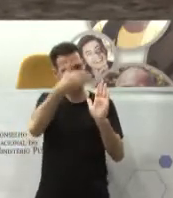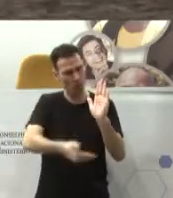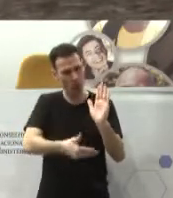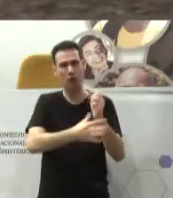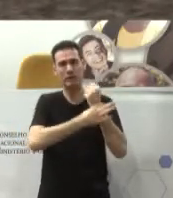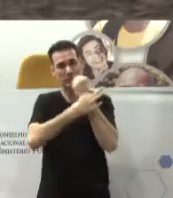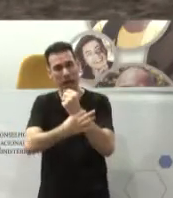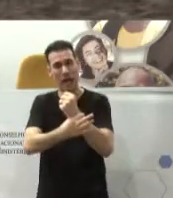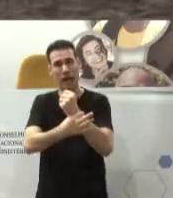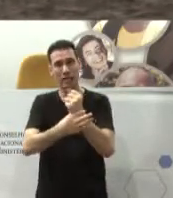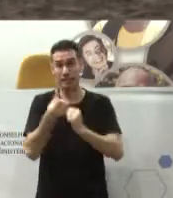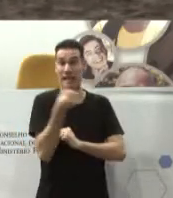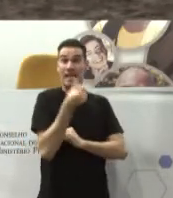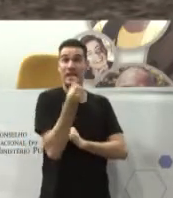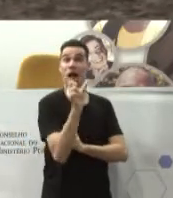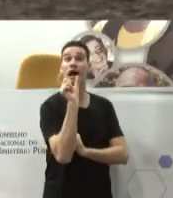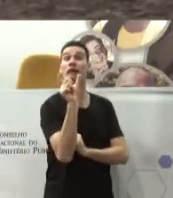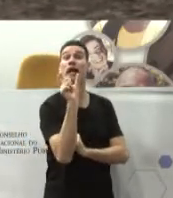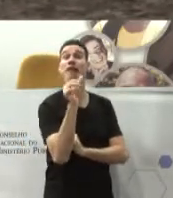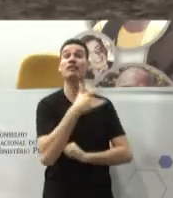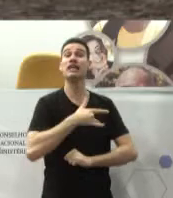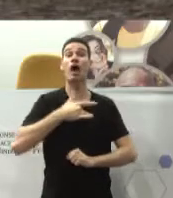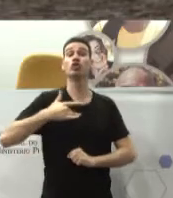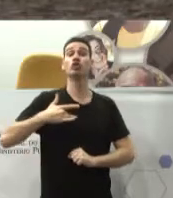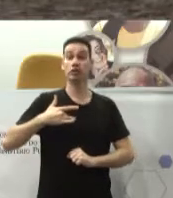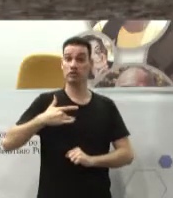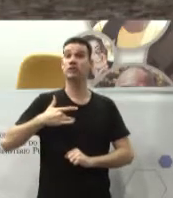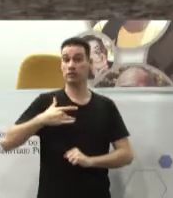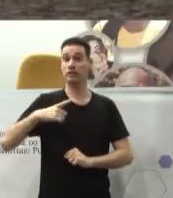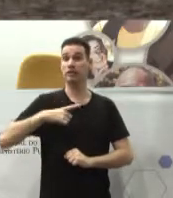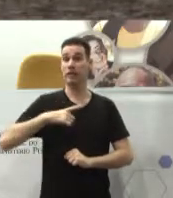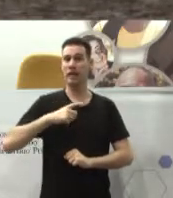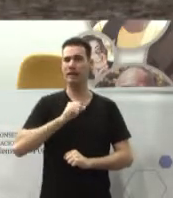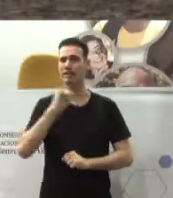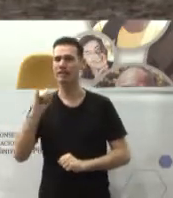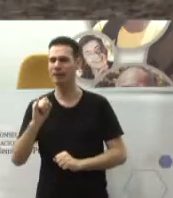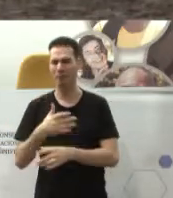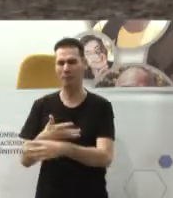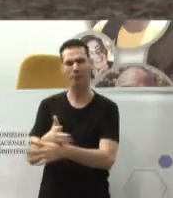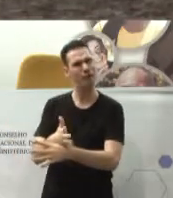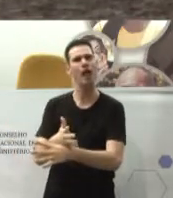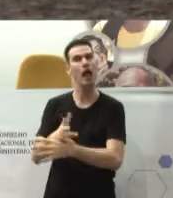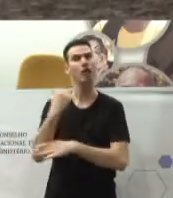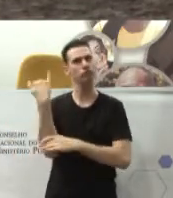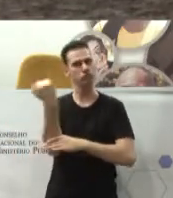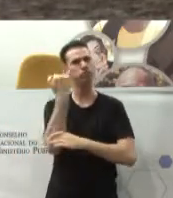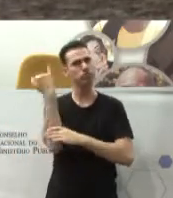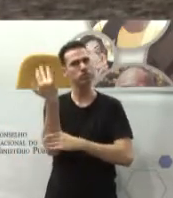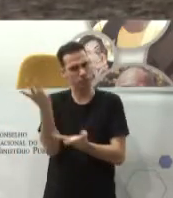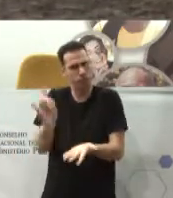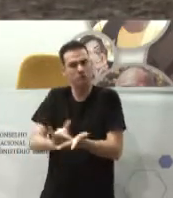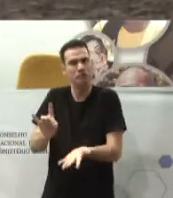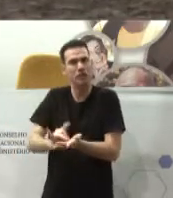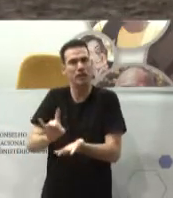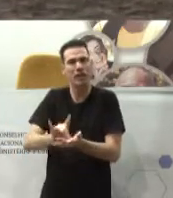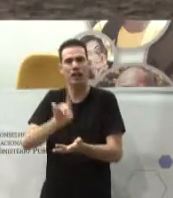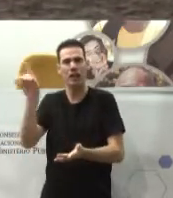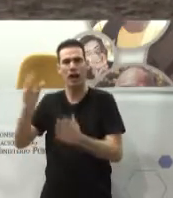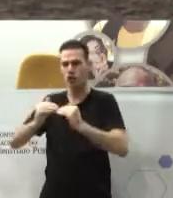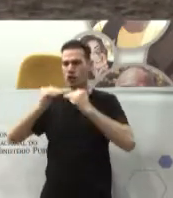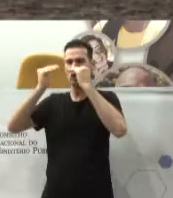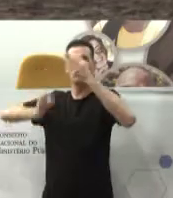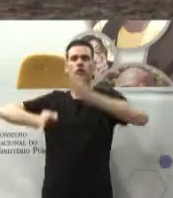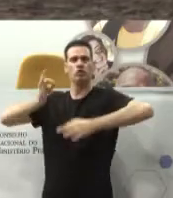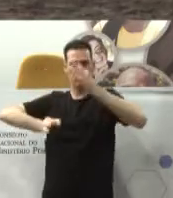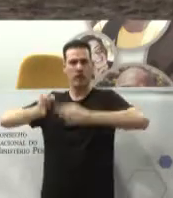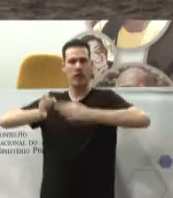não falaria 66 vezes a expressão saúde se isso fosse de forma inócua. Então, quando o Supremo Tribunal Federal realmente